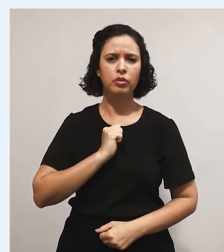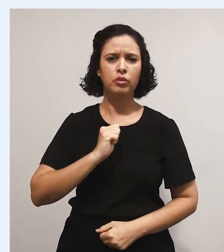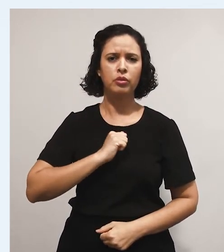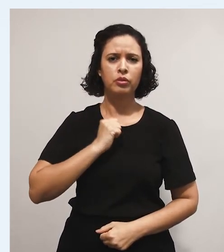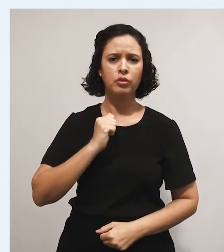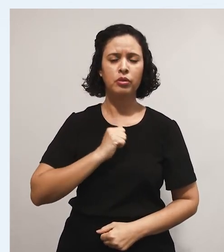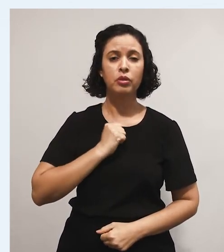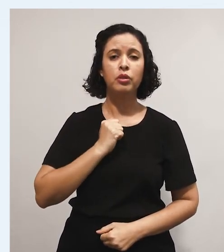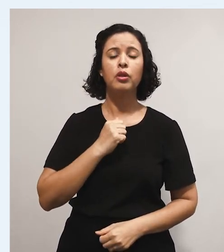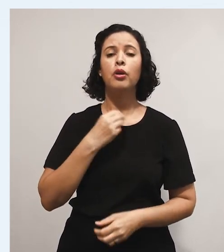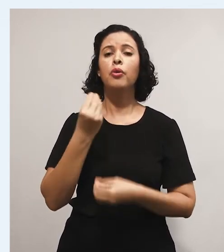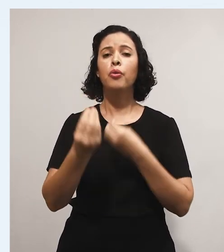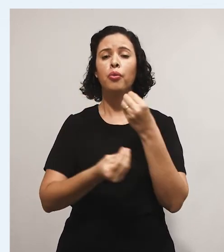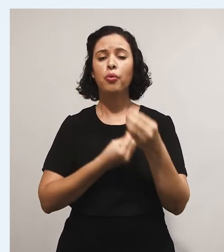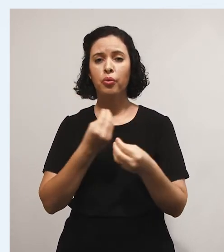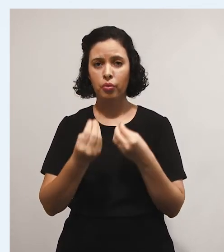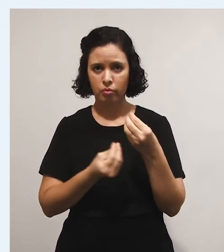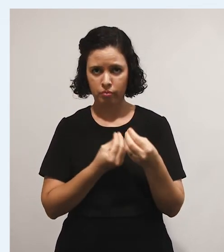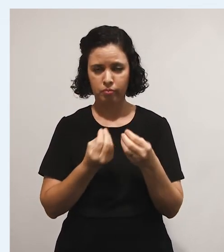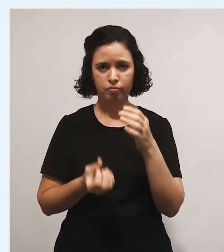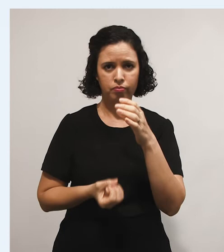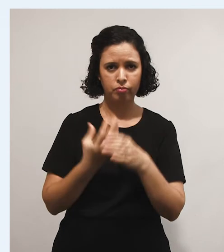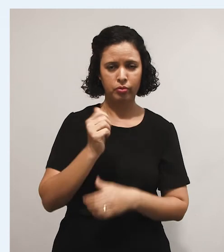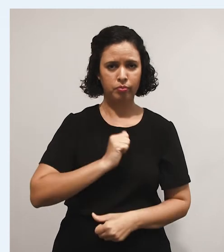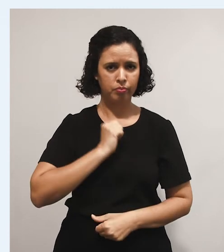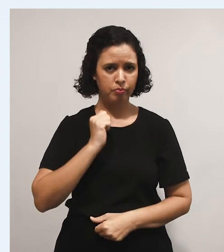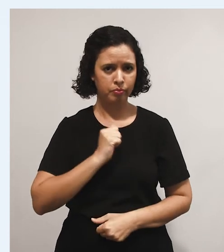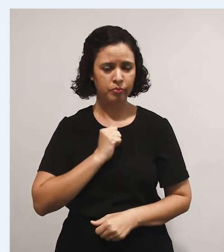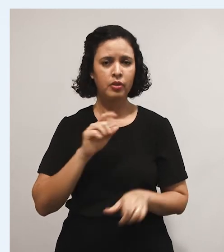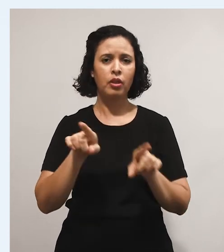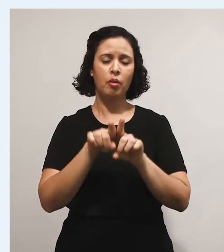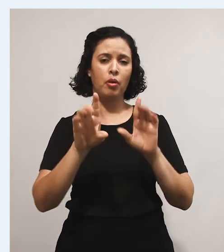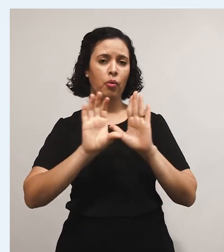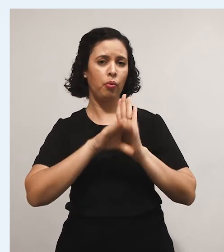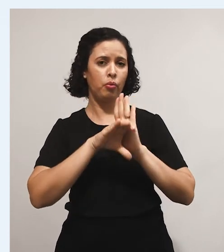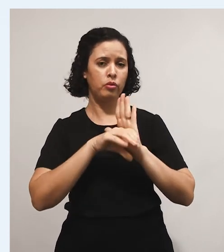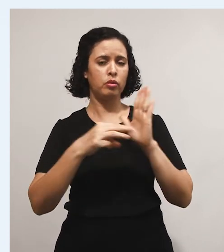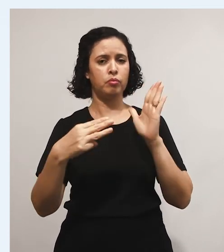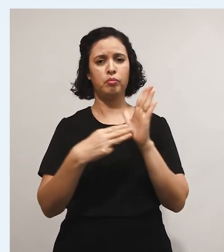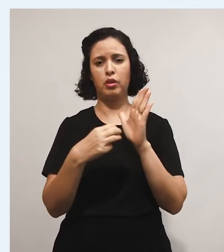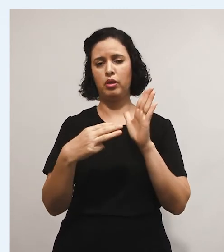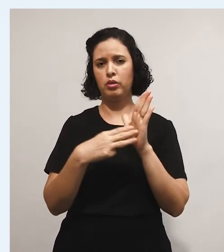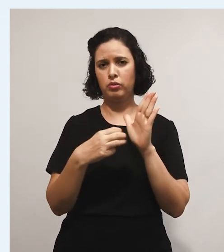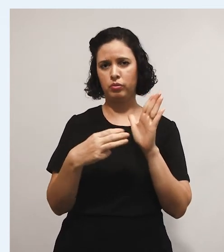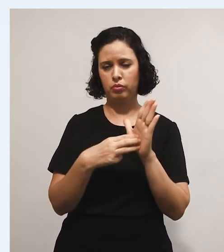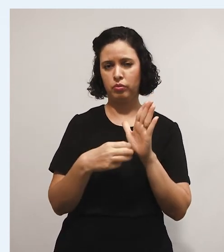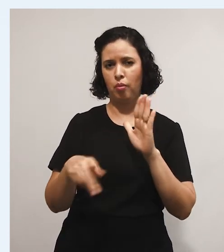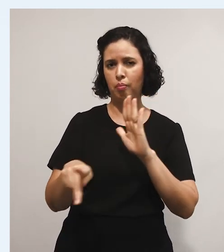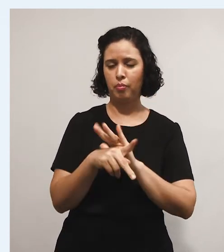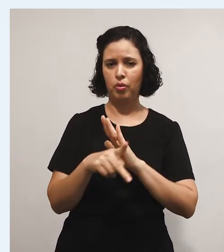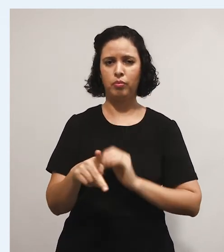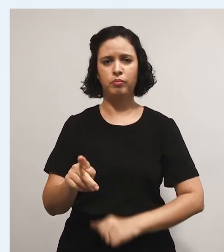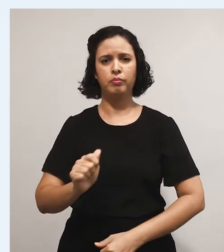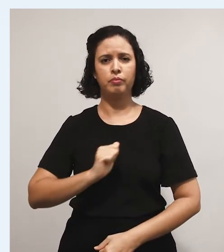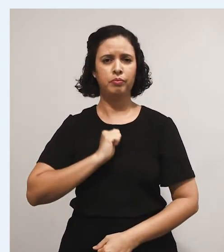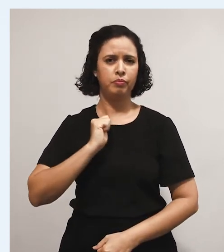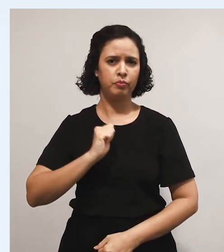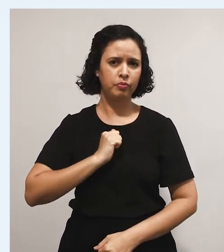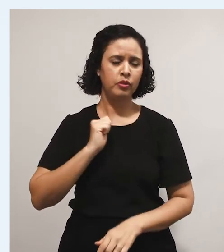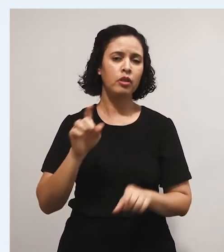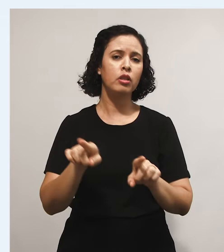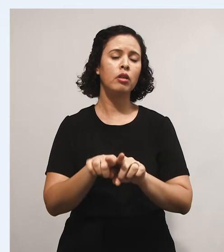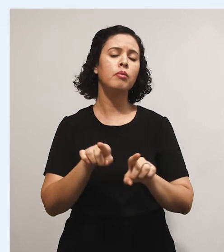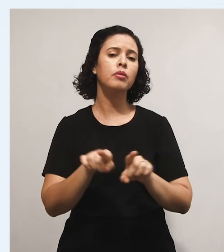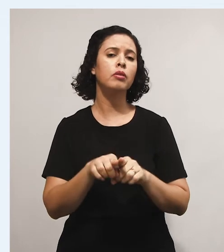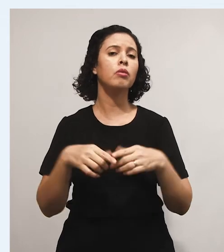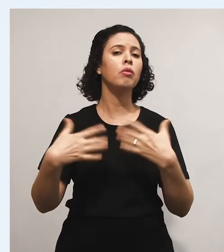surgimento da antropologia, os conceitos e métodos, né, antropológicos. Quais são esses